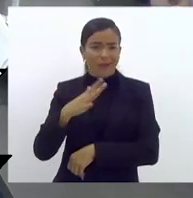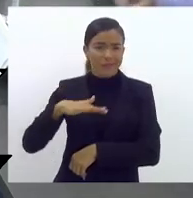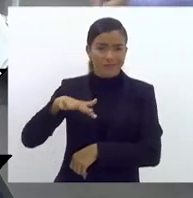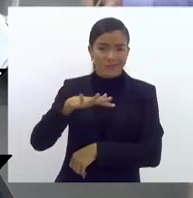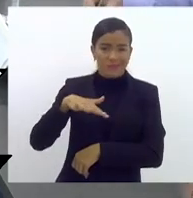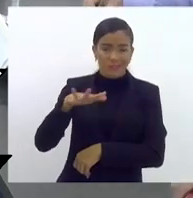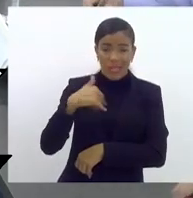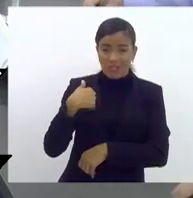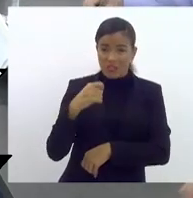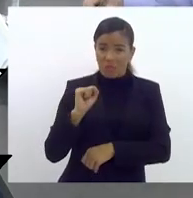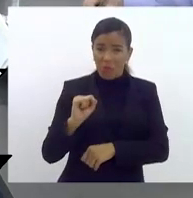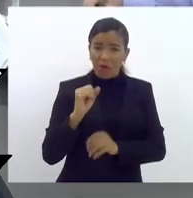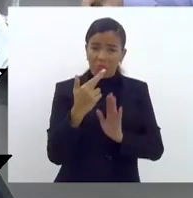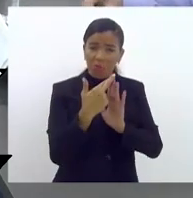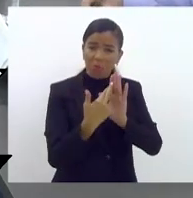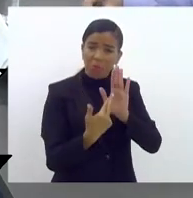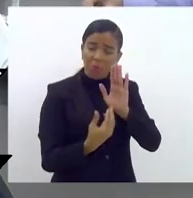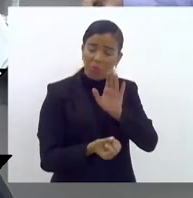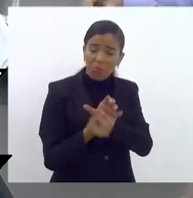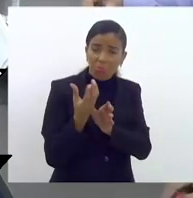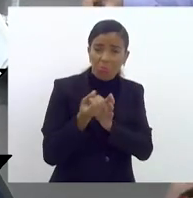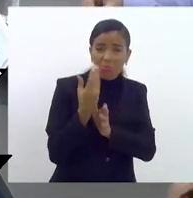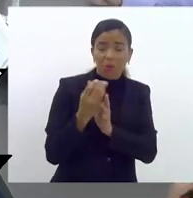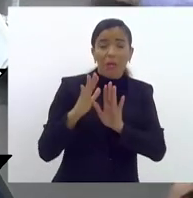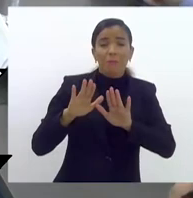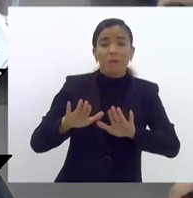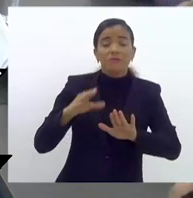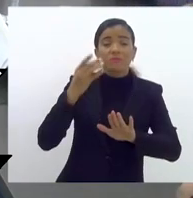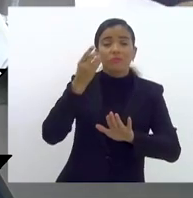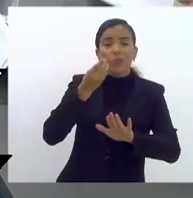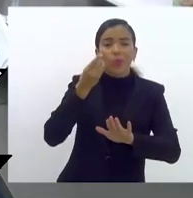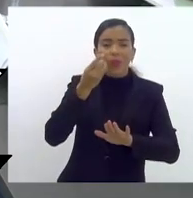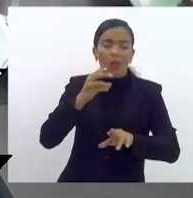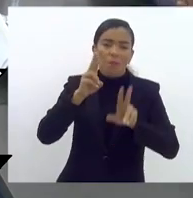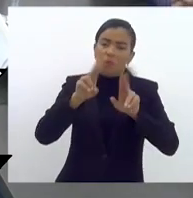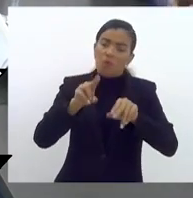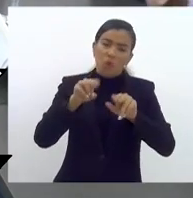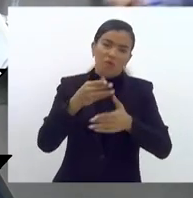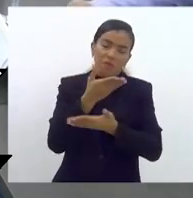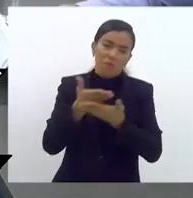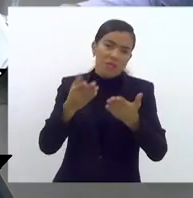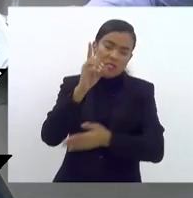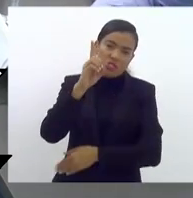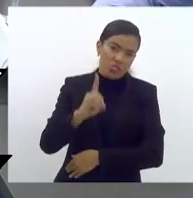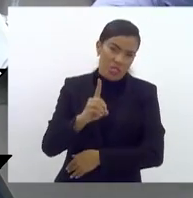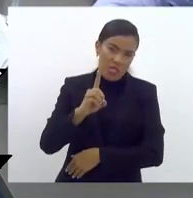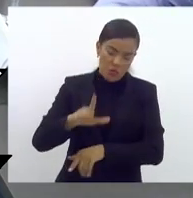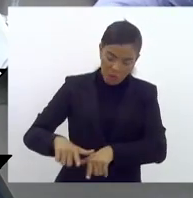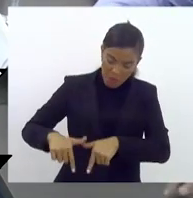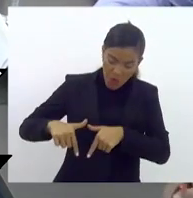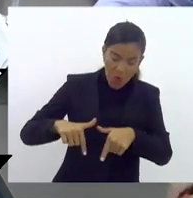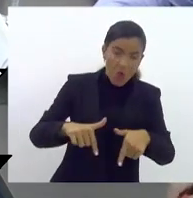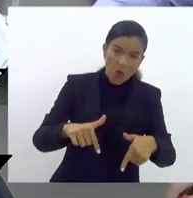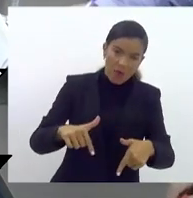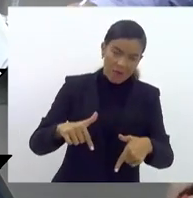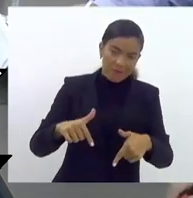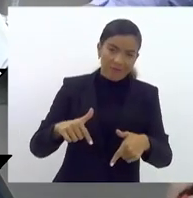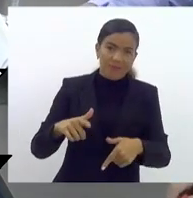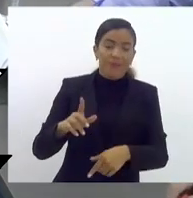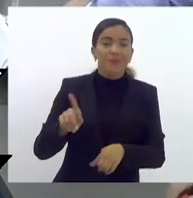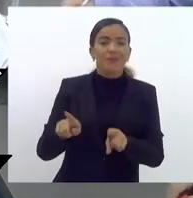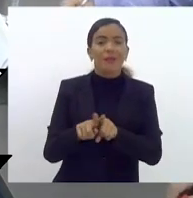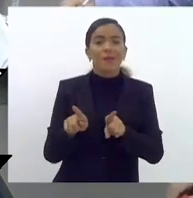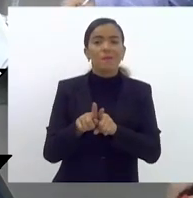regulamente o deputado já amava perdeu o direito de fazer o que ele quiser e mesmo no